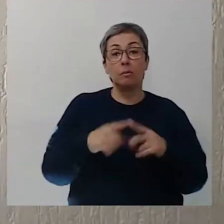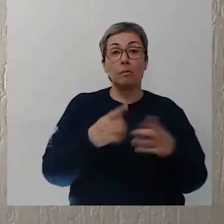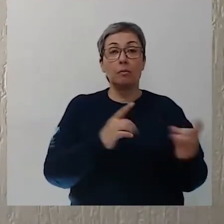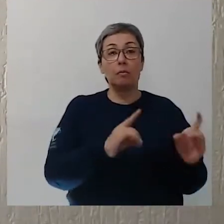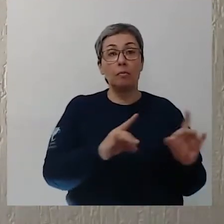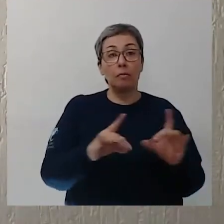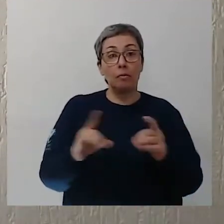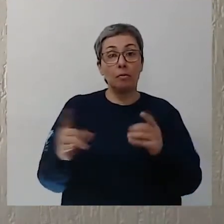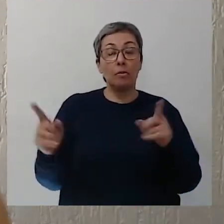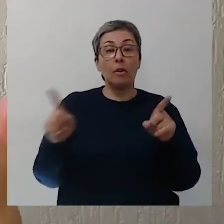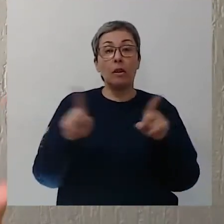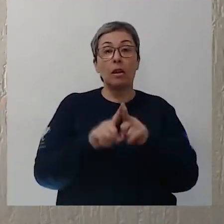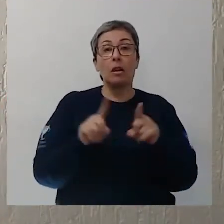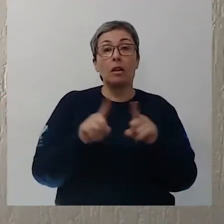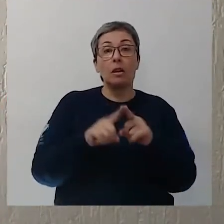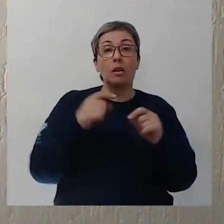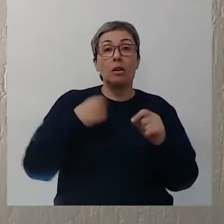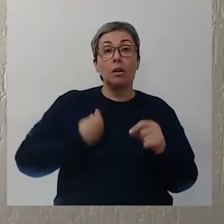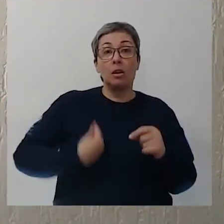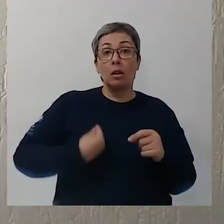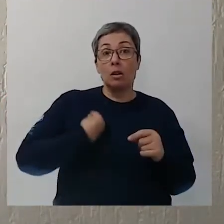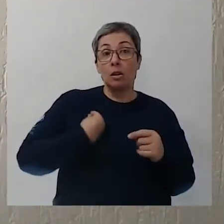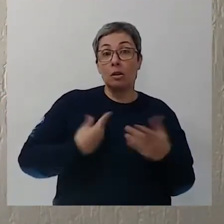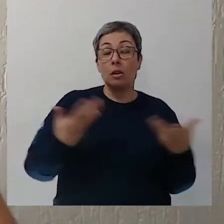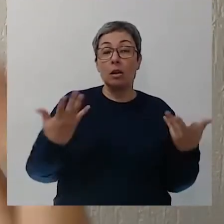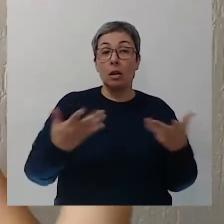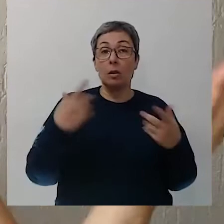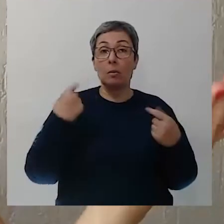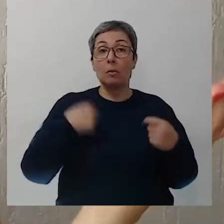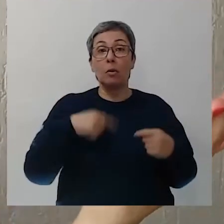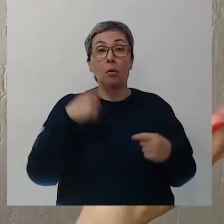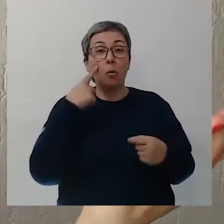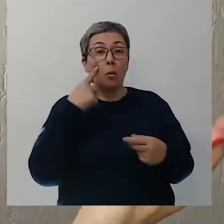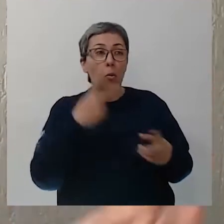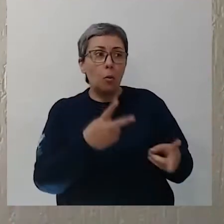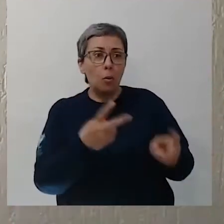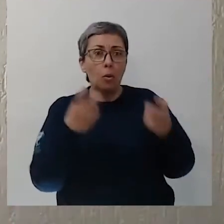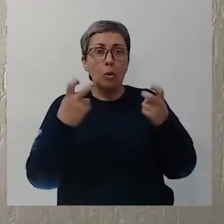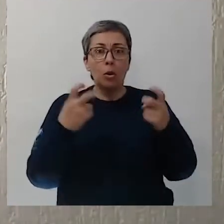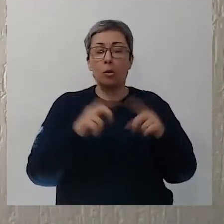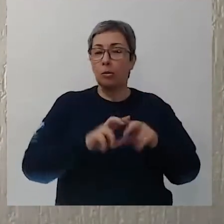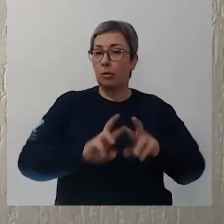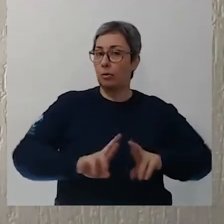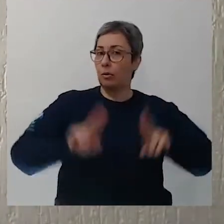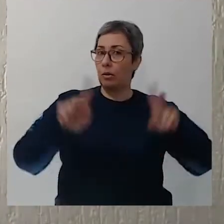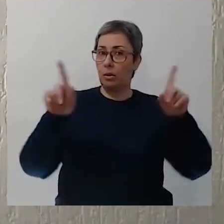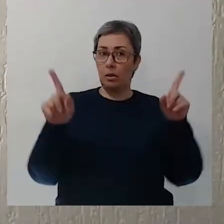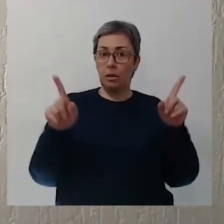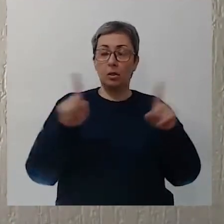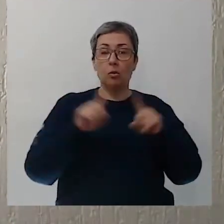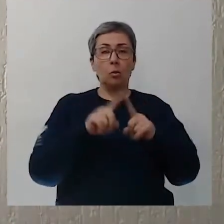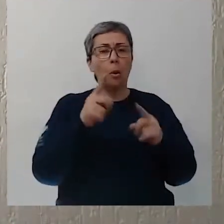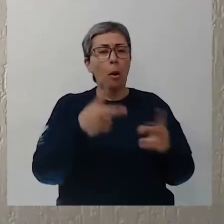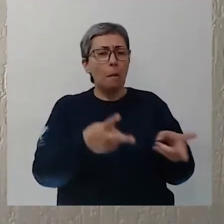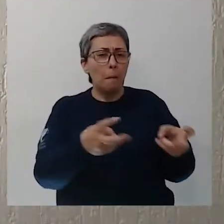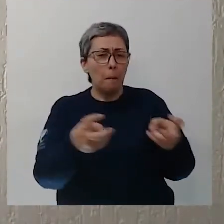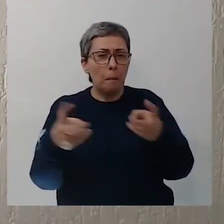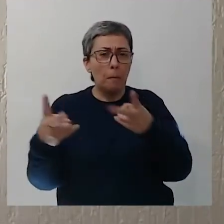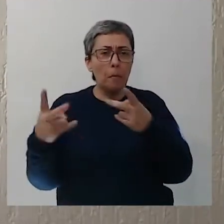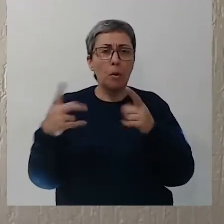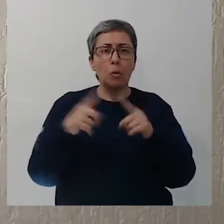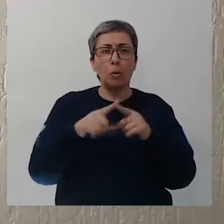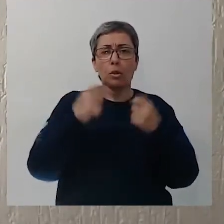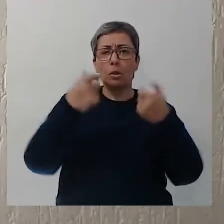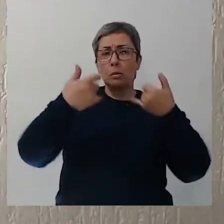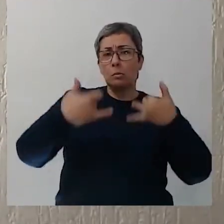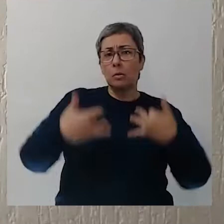dia a dia, e quando ela é vivenciada, a gente vê que isso não é diferente, né? Vocês estão percebendo que quando